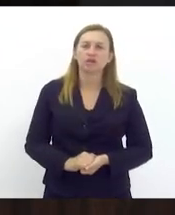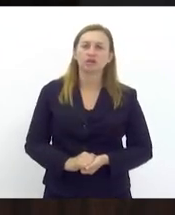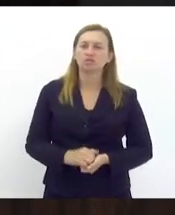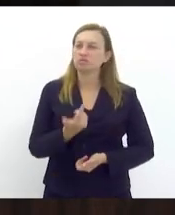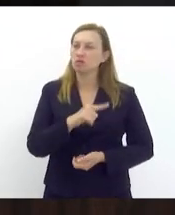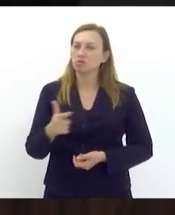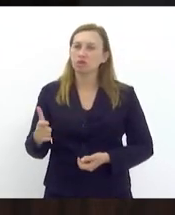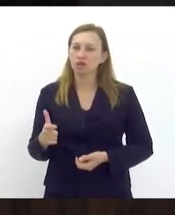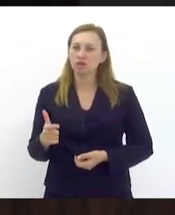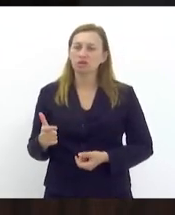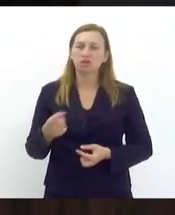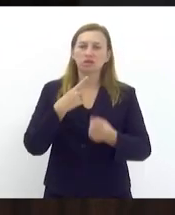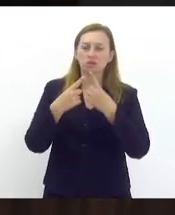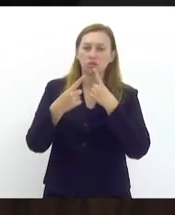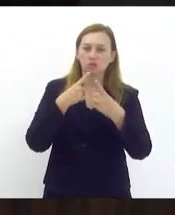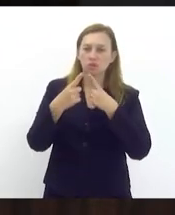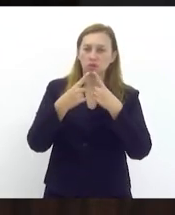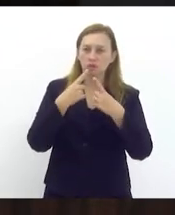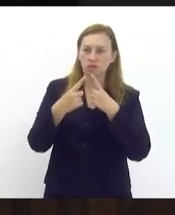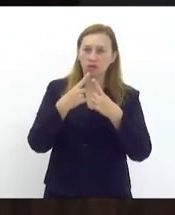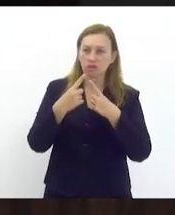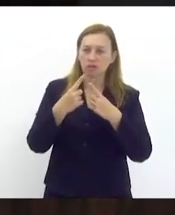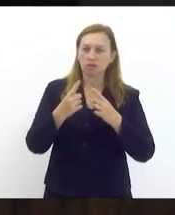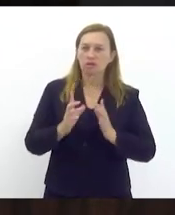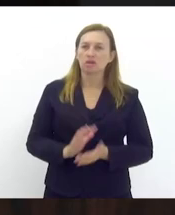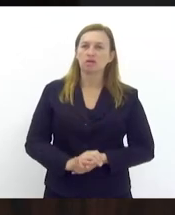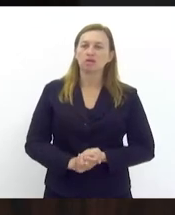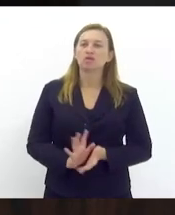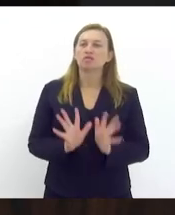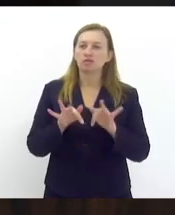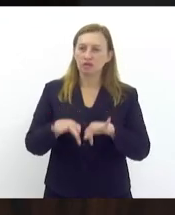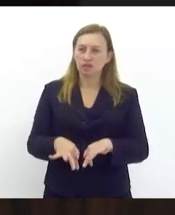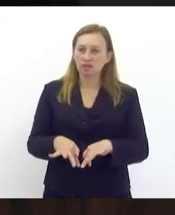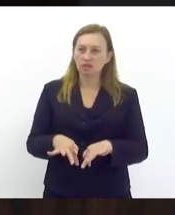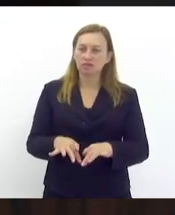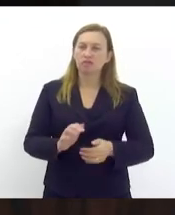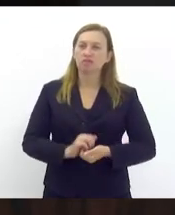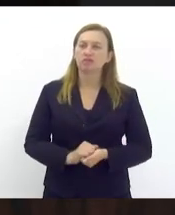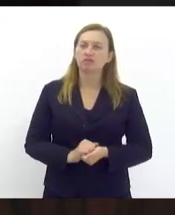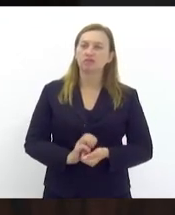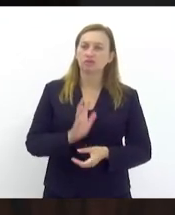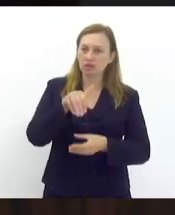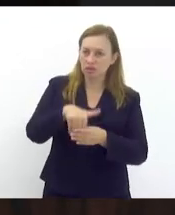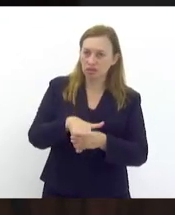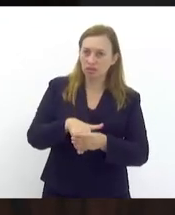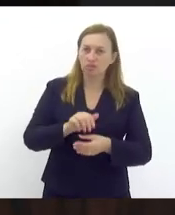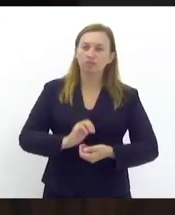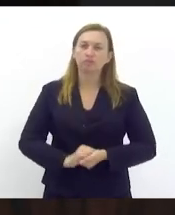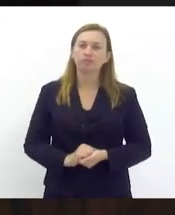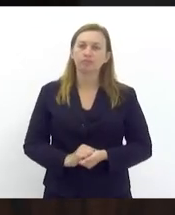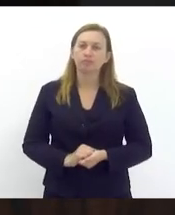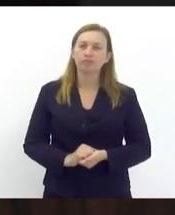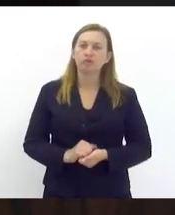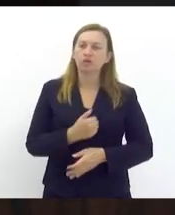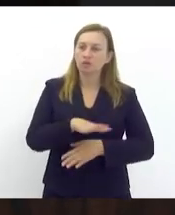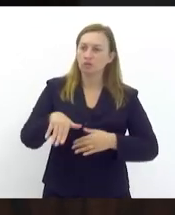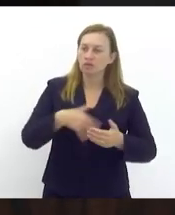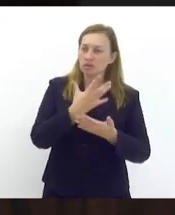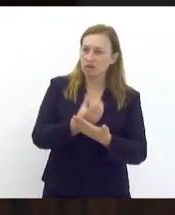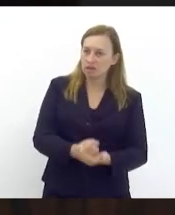não havendo Quem Queira discutir encerrada discussão em votação